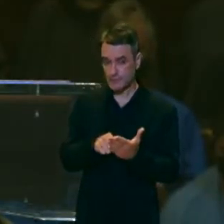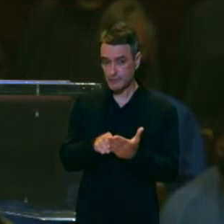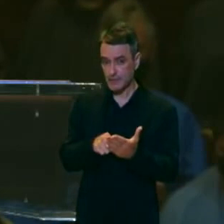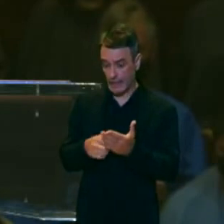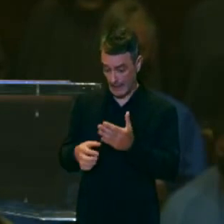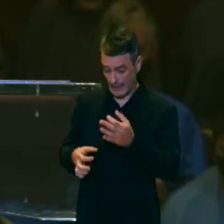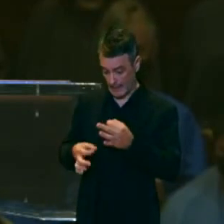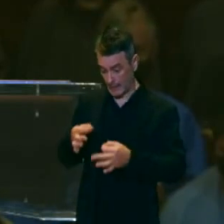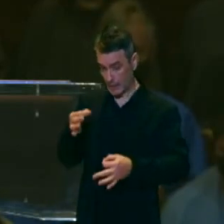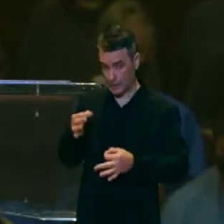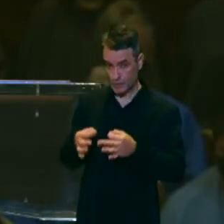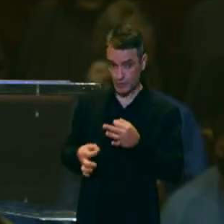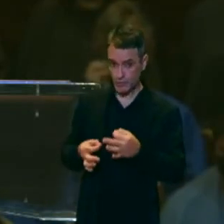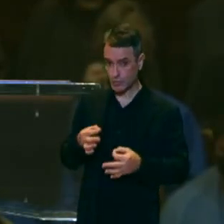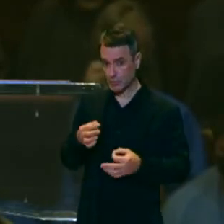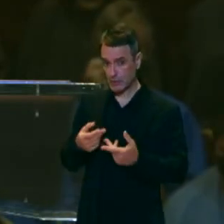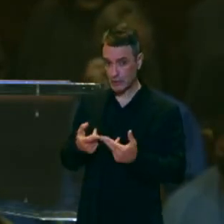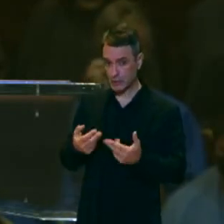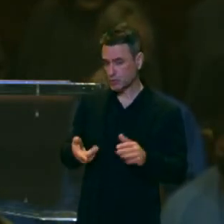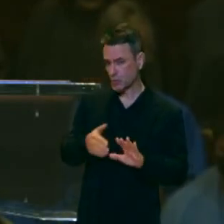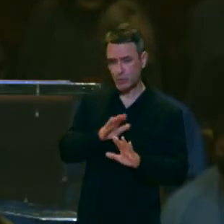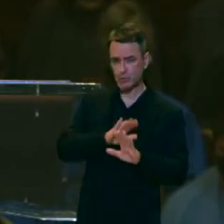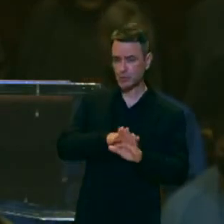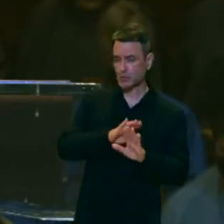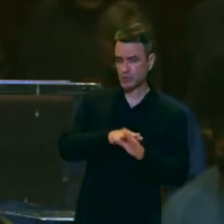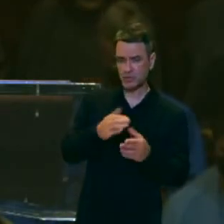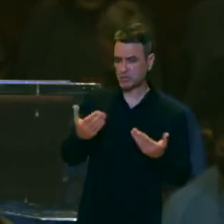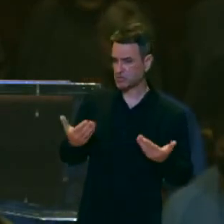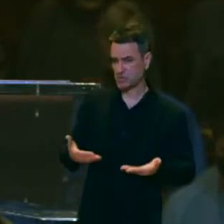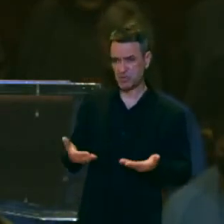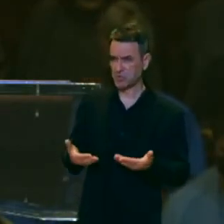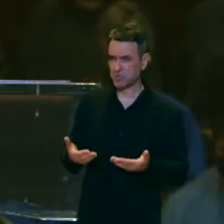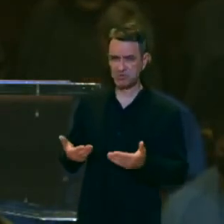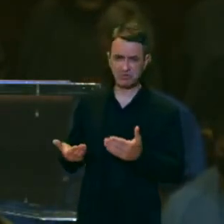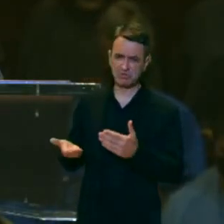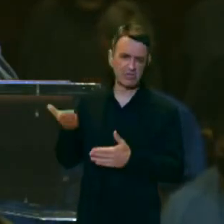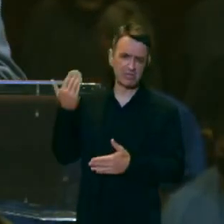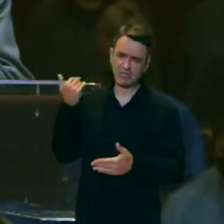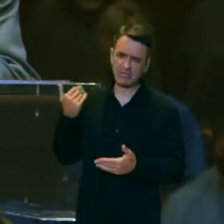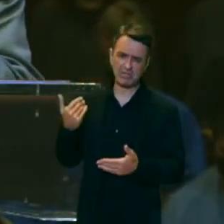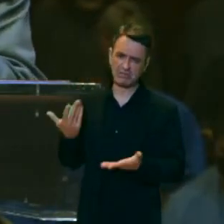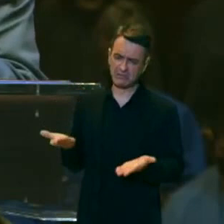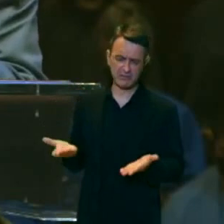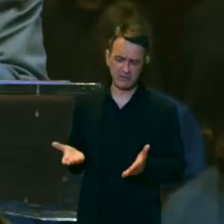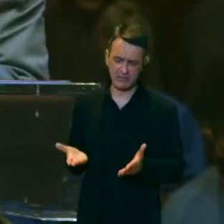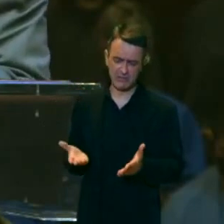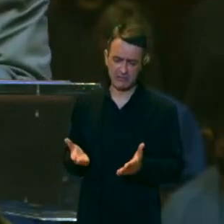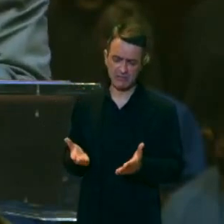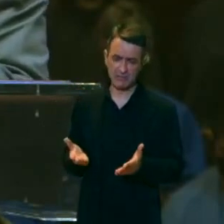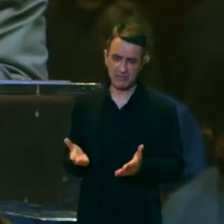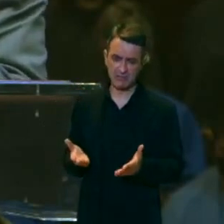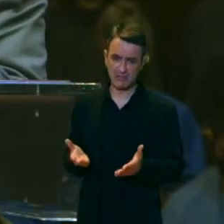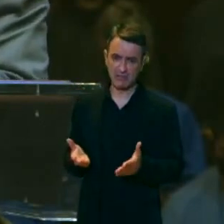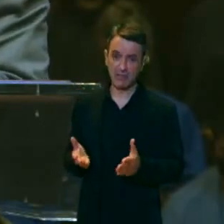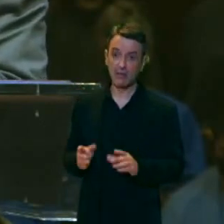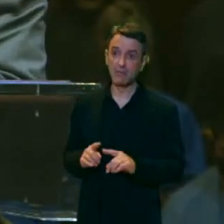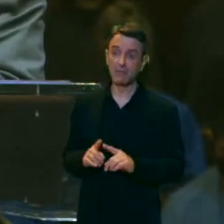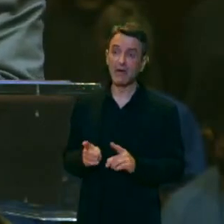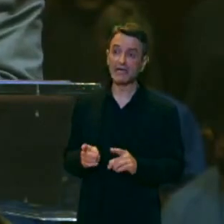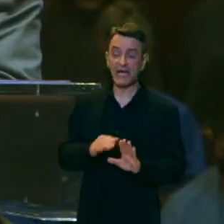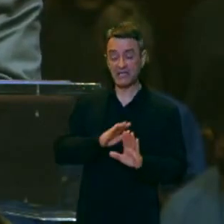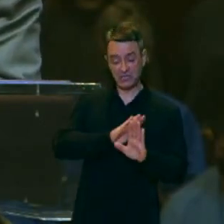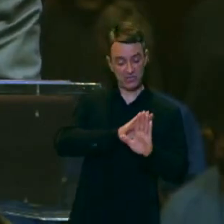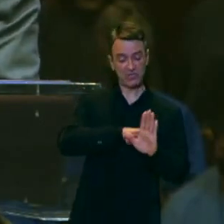ideologias, as formas de pensamento dos dias de hoje ou de ontem, e não as ideologias que